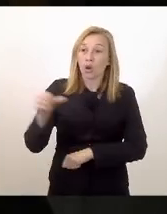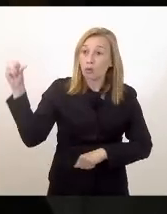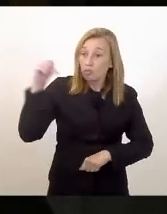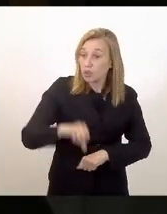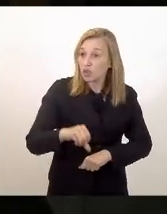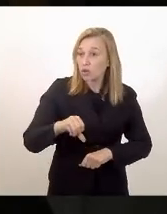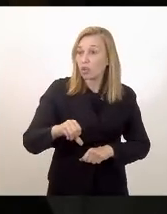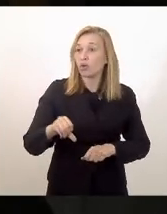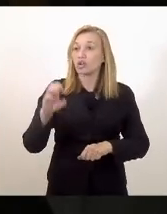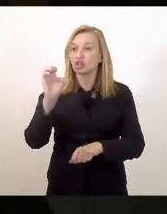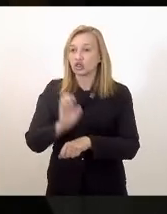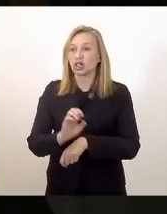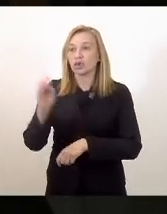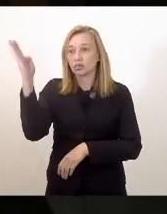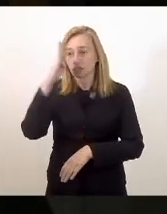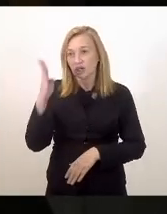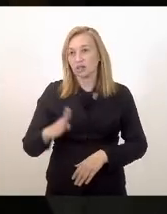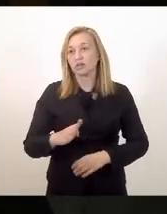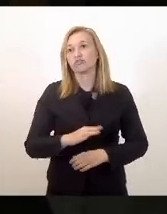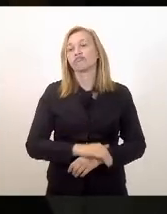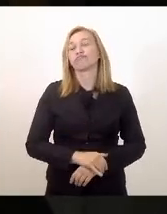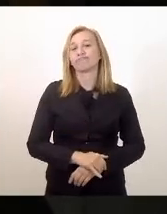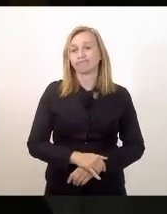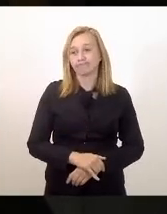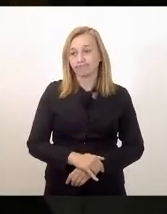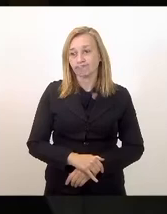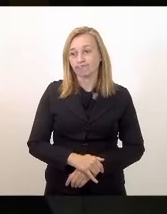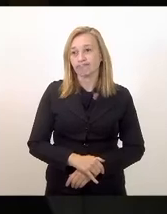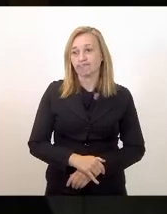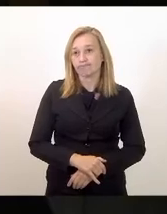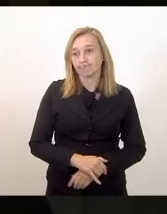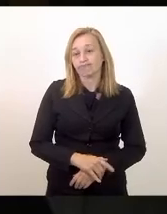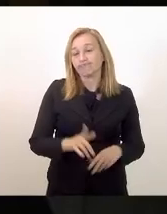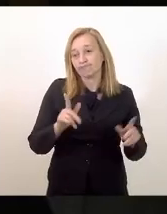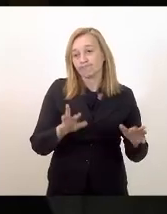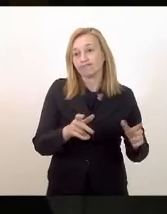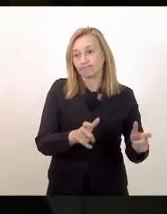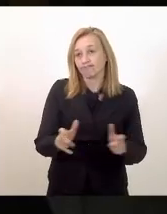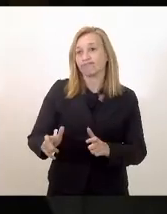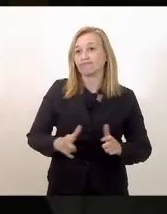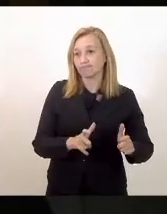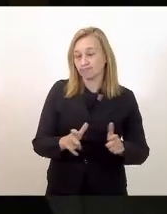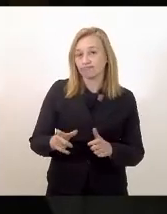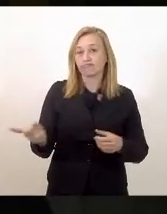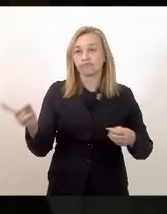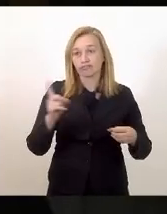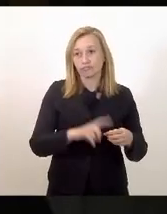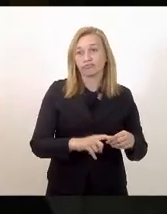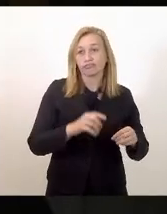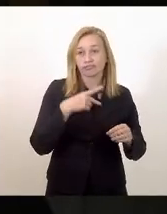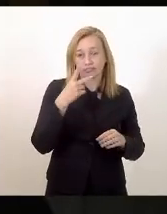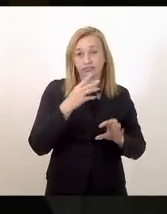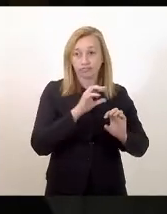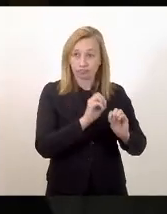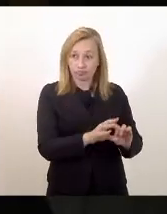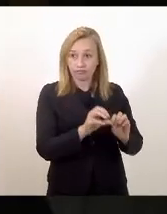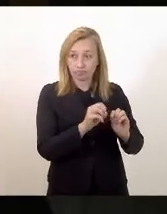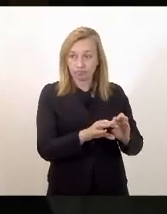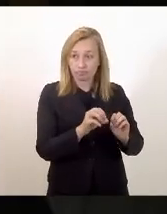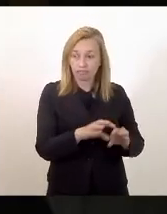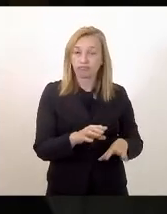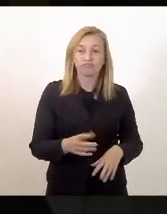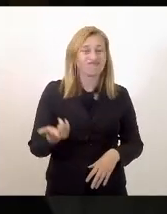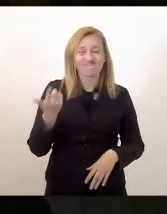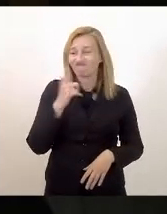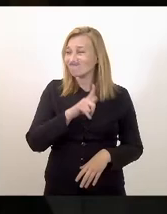piores estados do Brasil. E nos diferentes campos, e aí eu volto para a educação, a gente ainda não